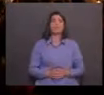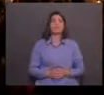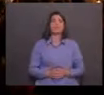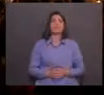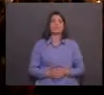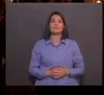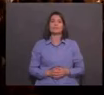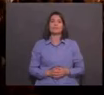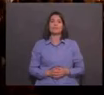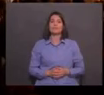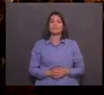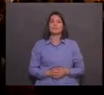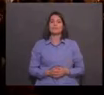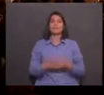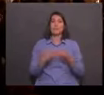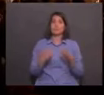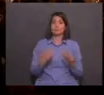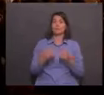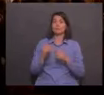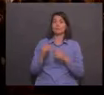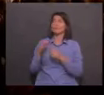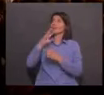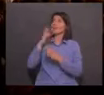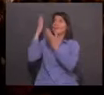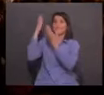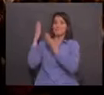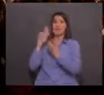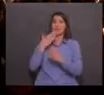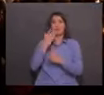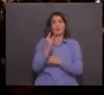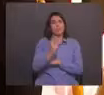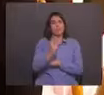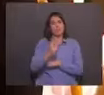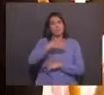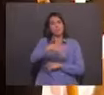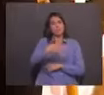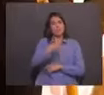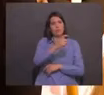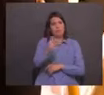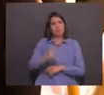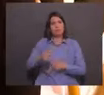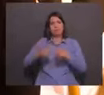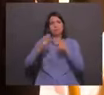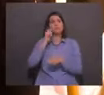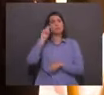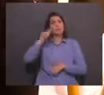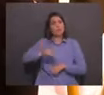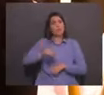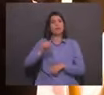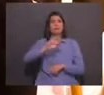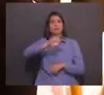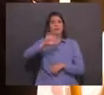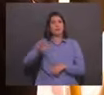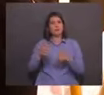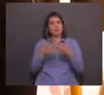Dopo che Giovanni fu arrestato, Gesù andò nella Galilea, proclamando il Vangelo di Dio e